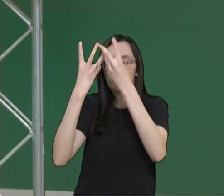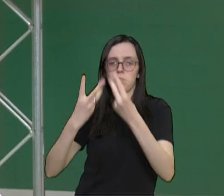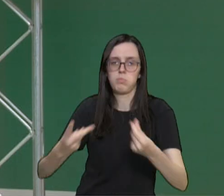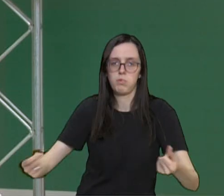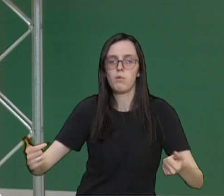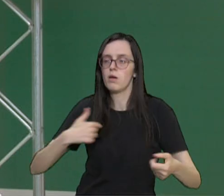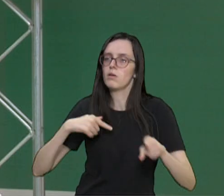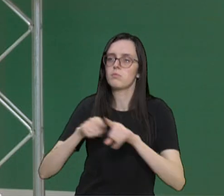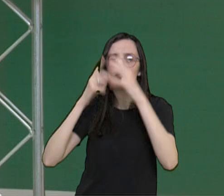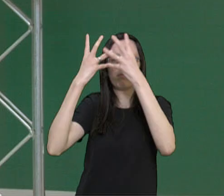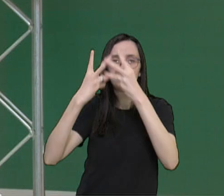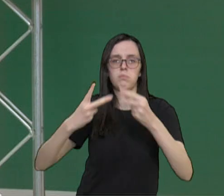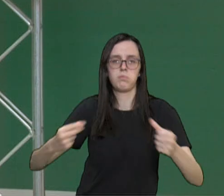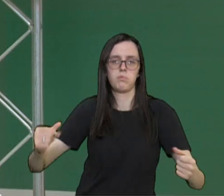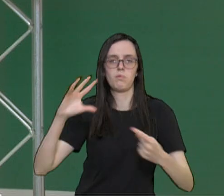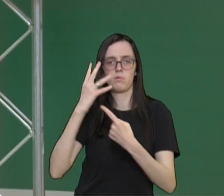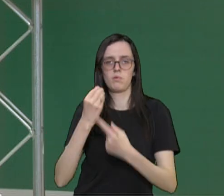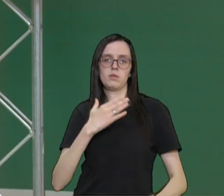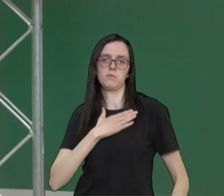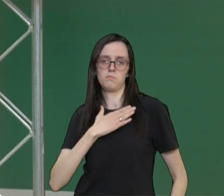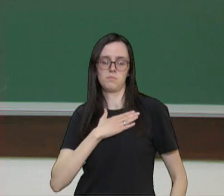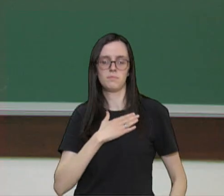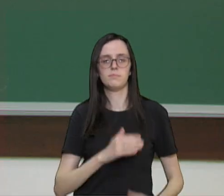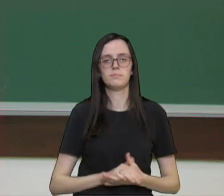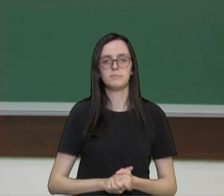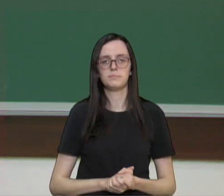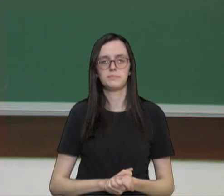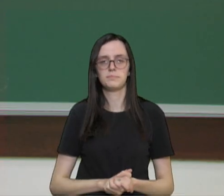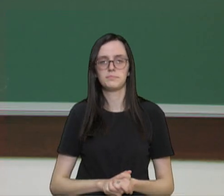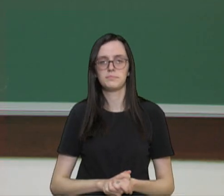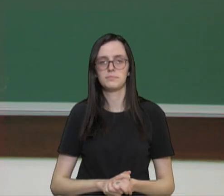desconstruir minha arte. E por aí vai. Tá? Vamos ver.